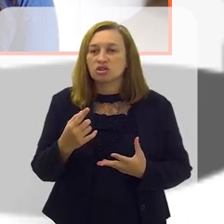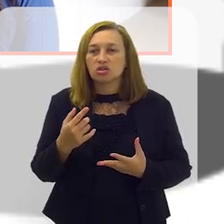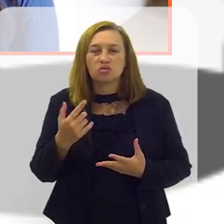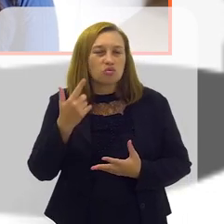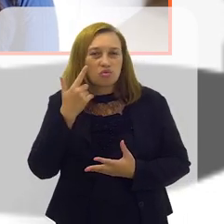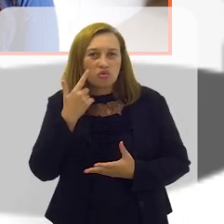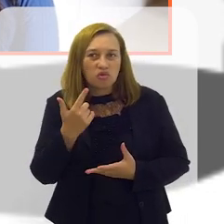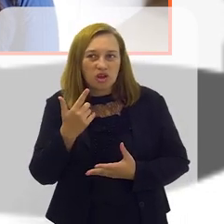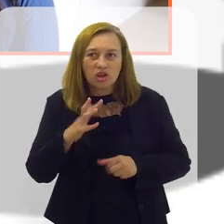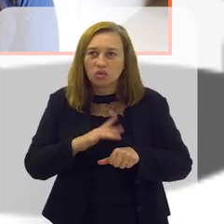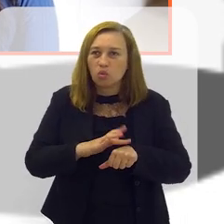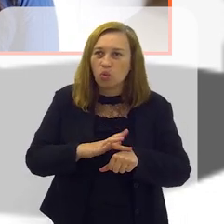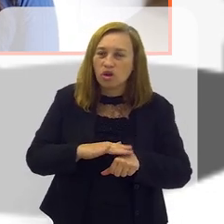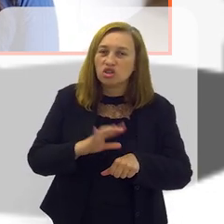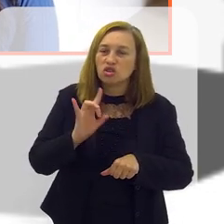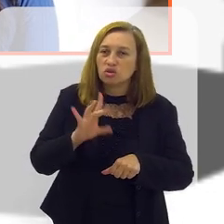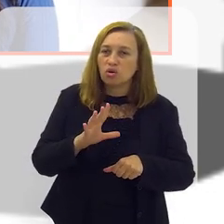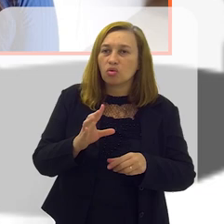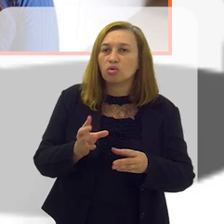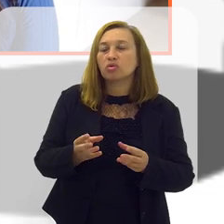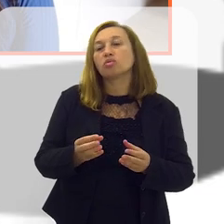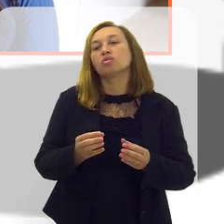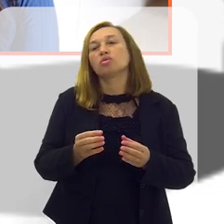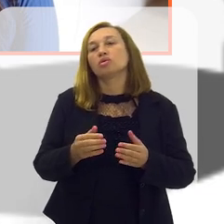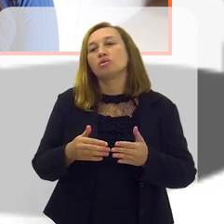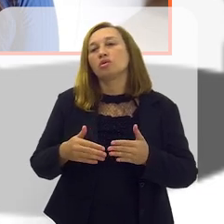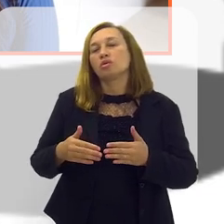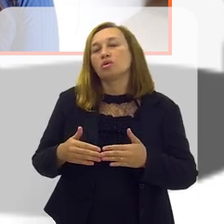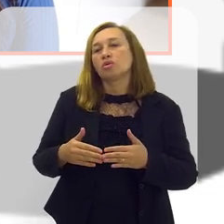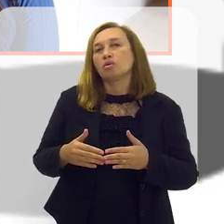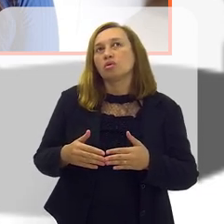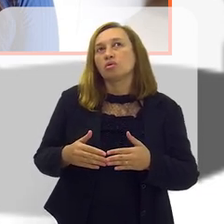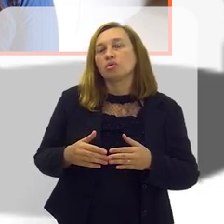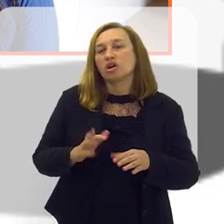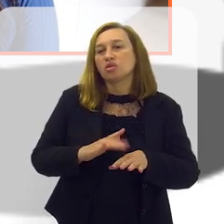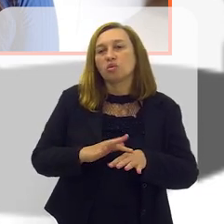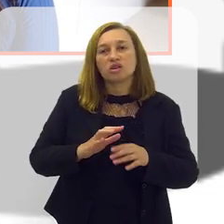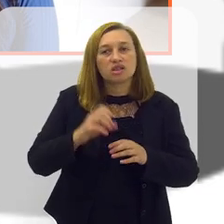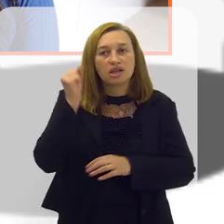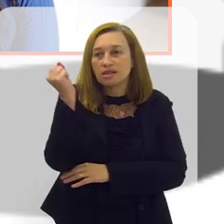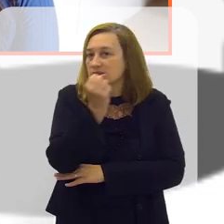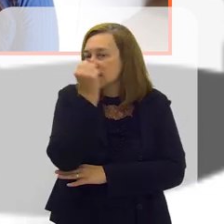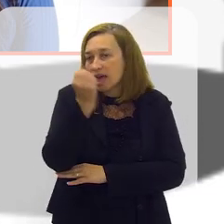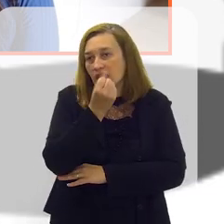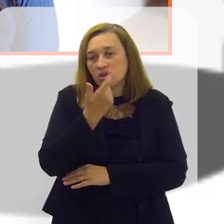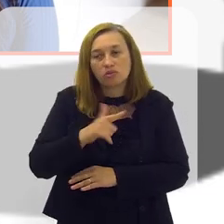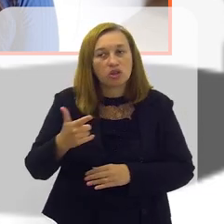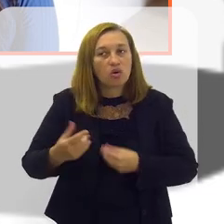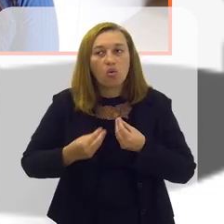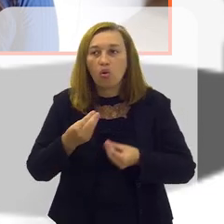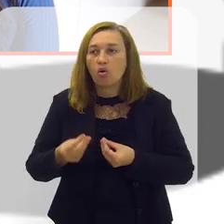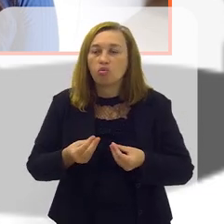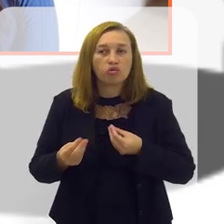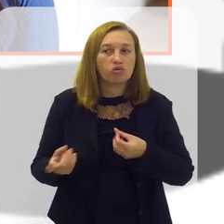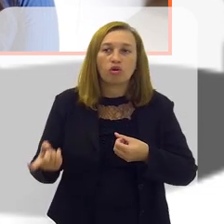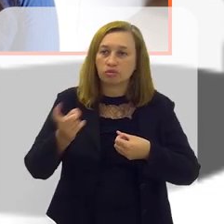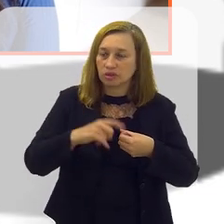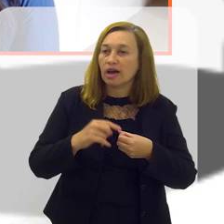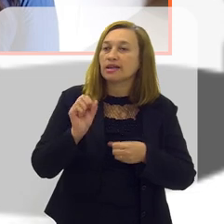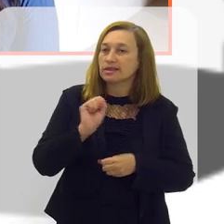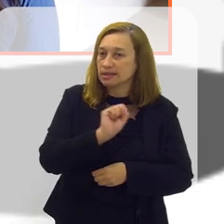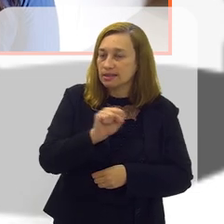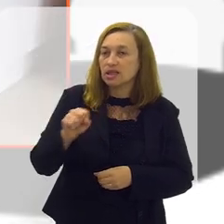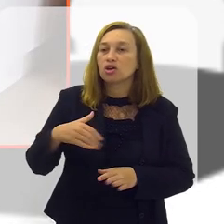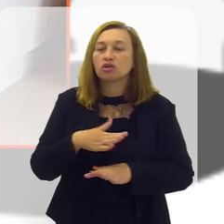está doente, a não ser quando já está numa situação que já quase não tem volta mais, né?